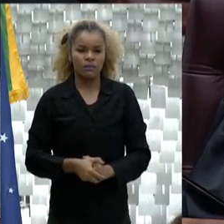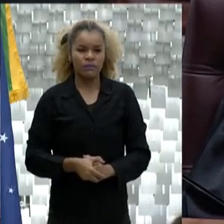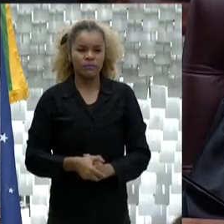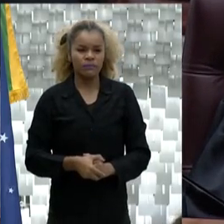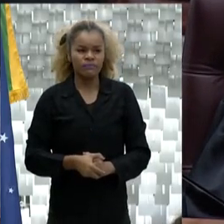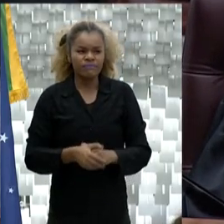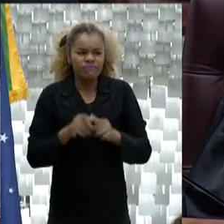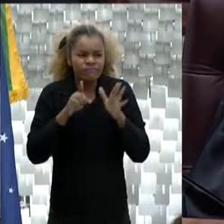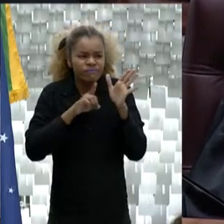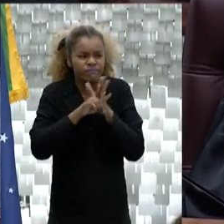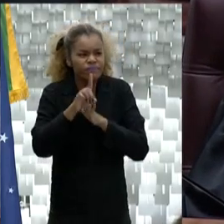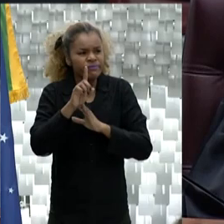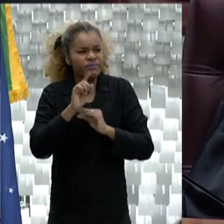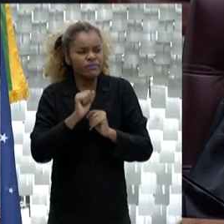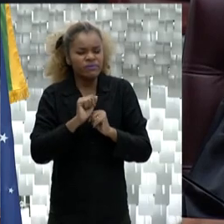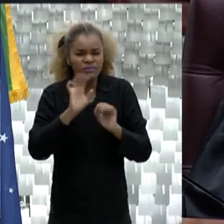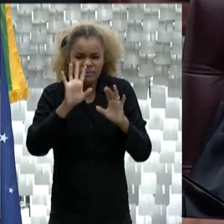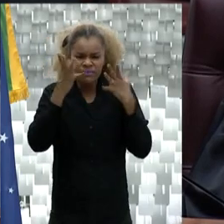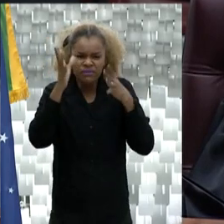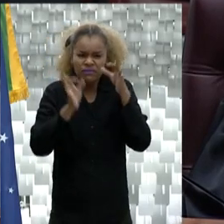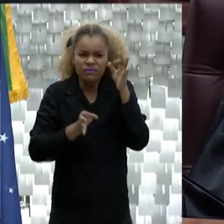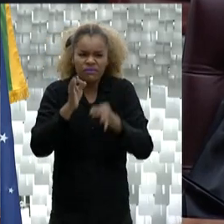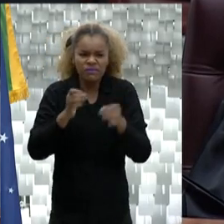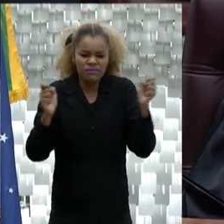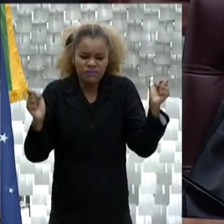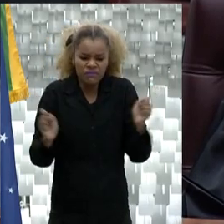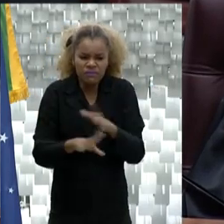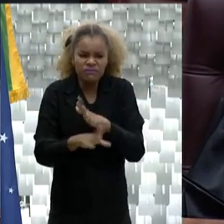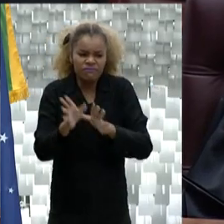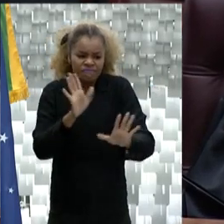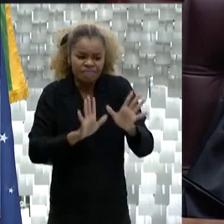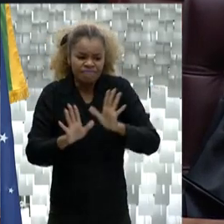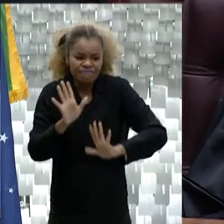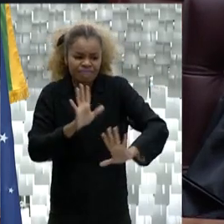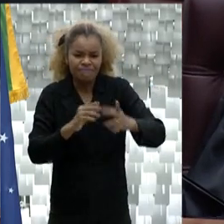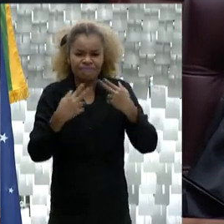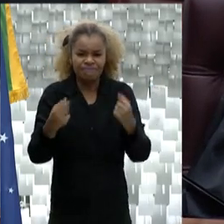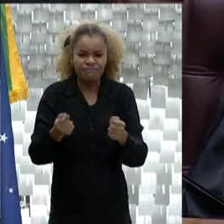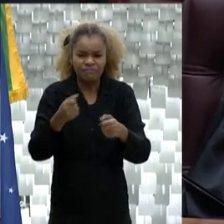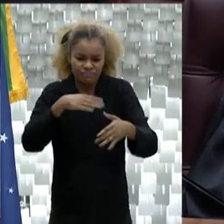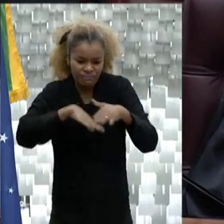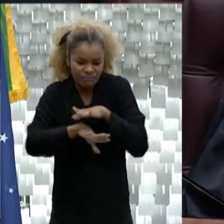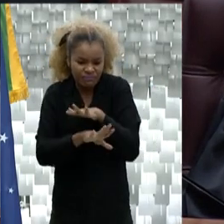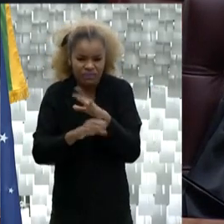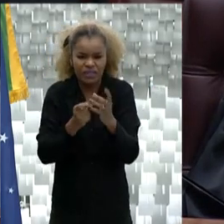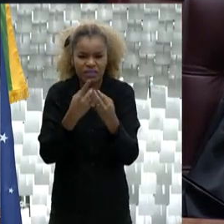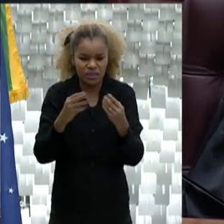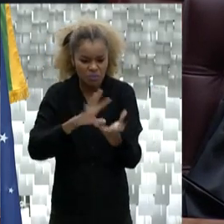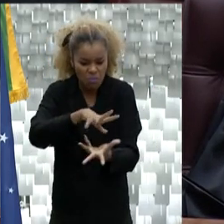Será que a justiça está preparada para lidar com o submundo do crime?